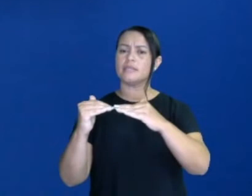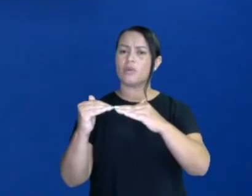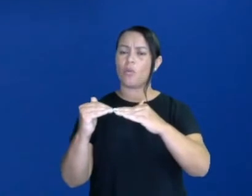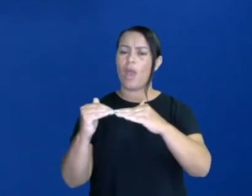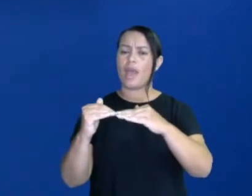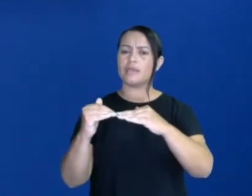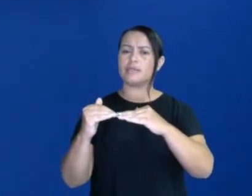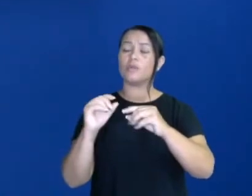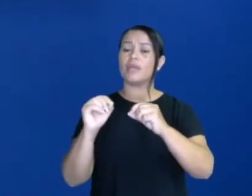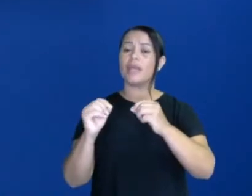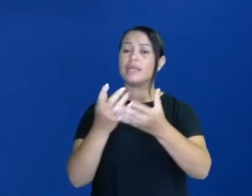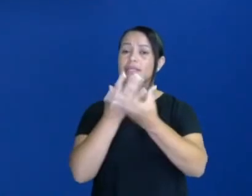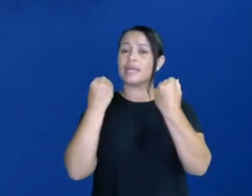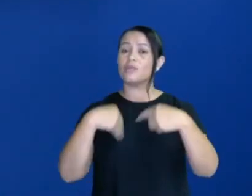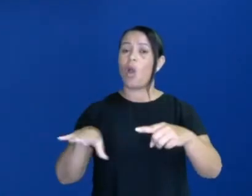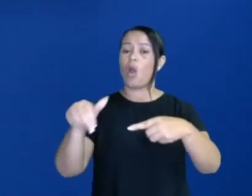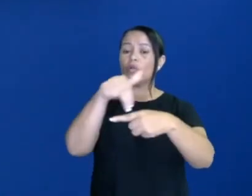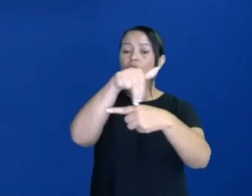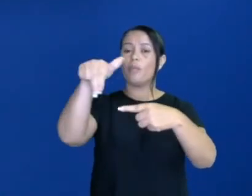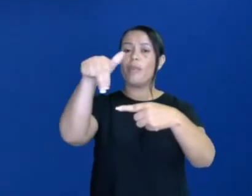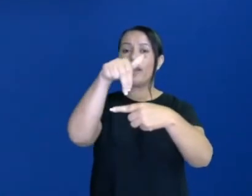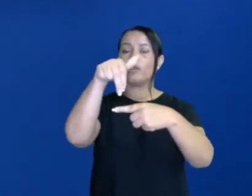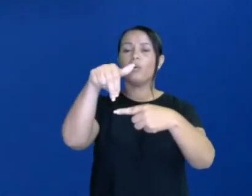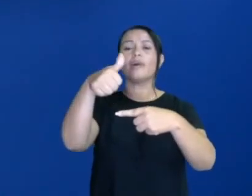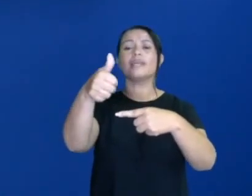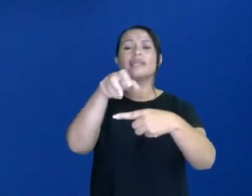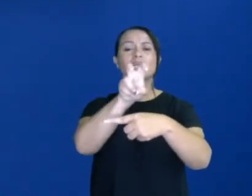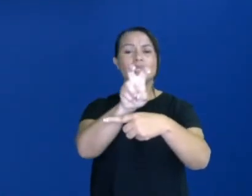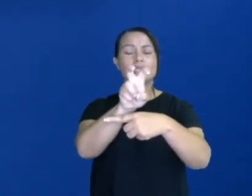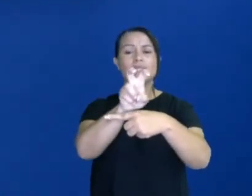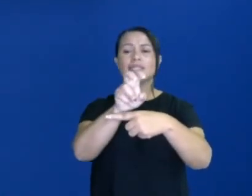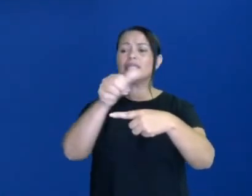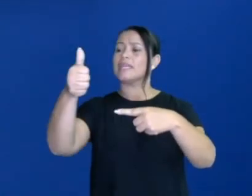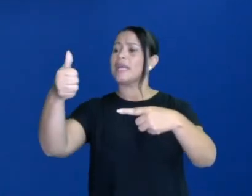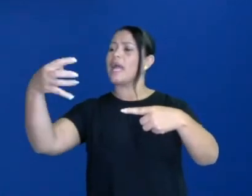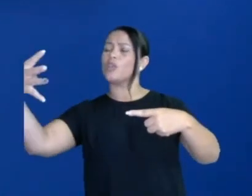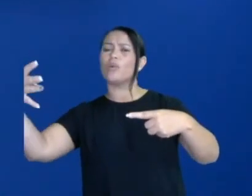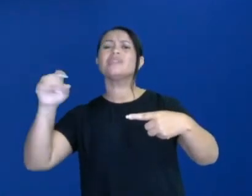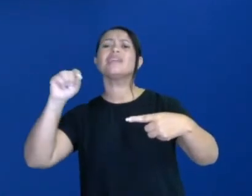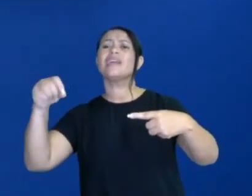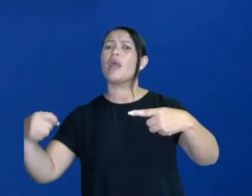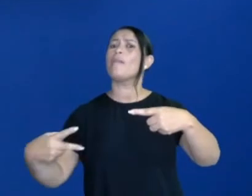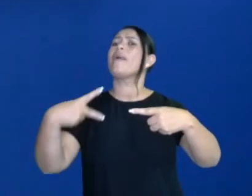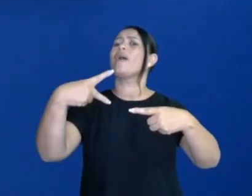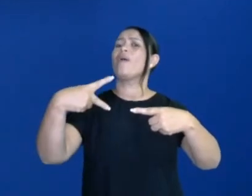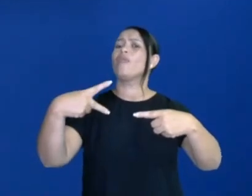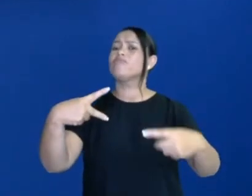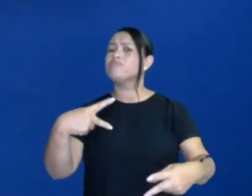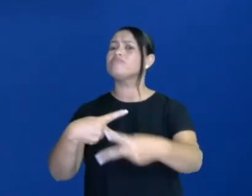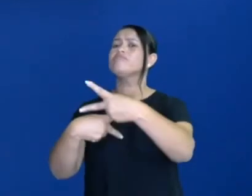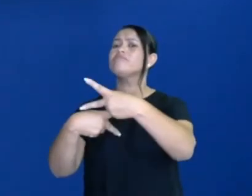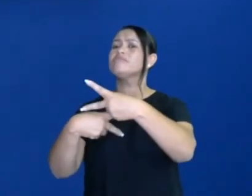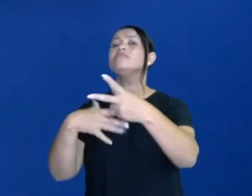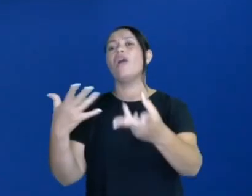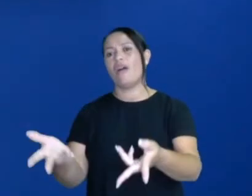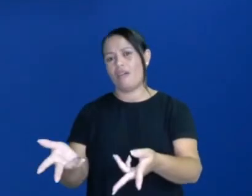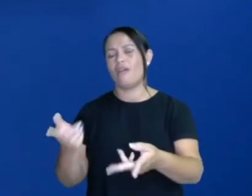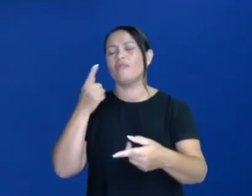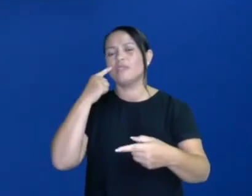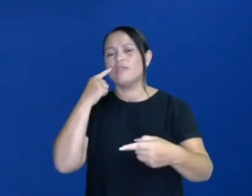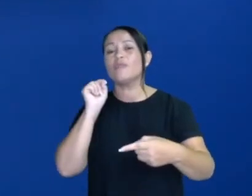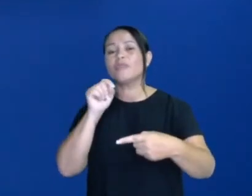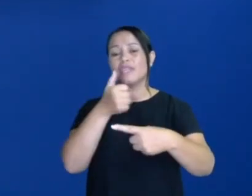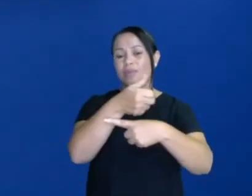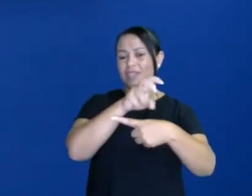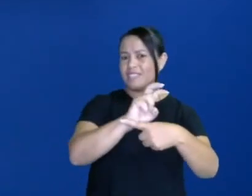ó. Só olho os meus numeradores, 15 e 14. Quem é maior? 15 ou 14? Logo, o